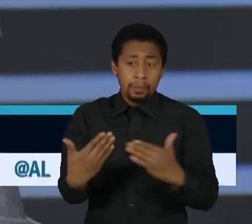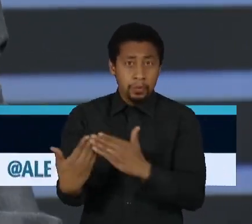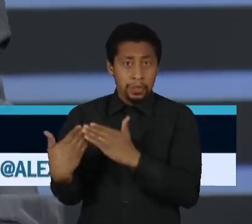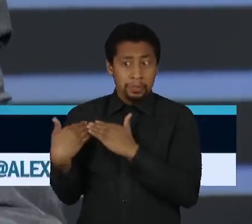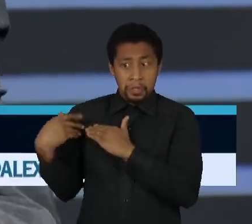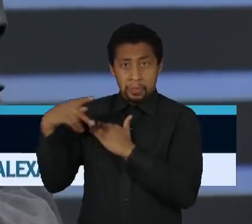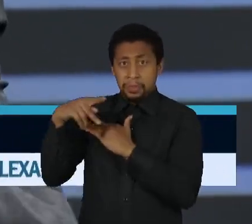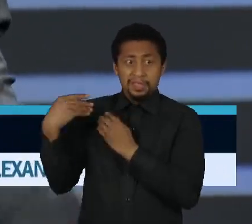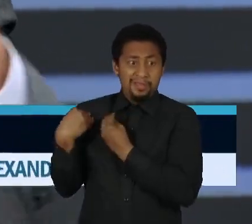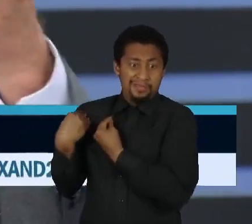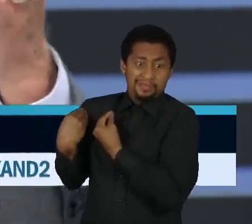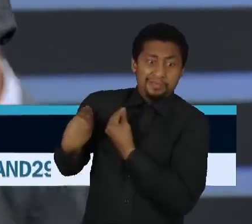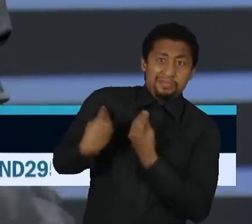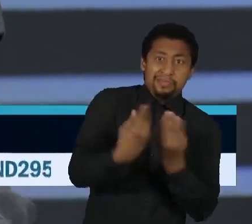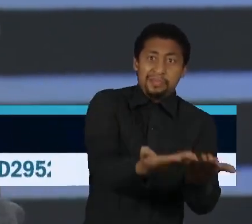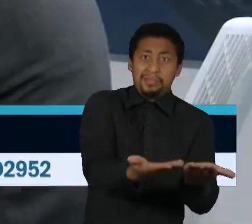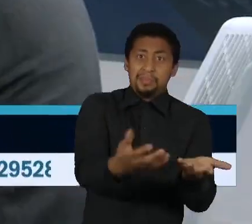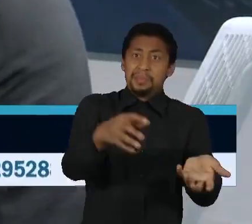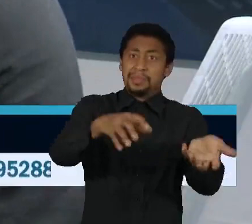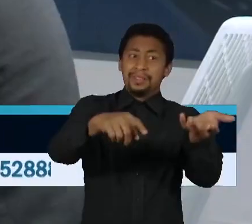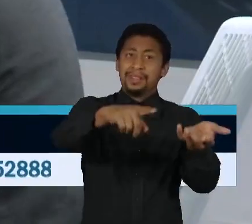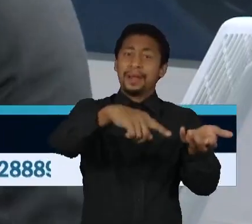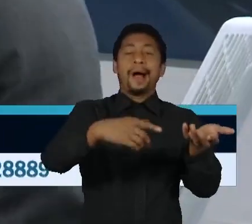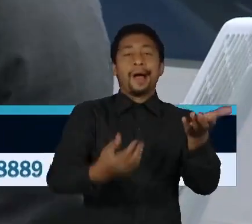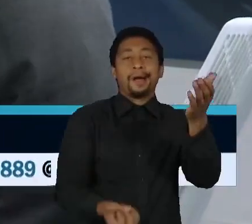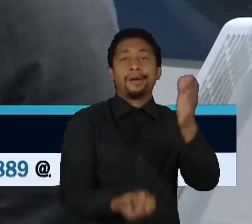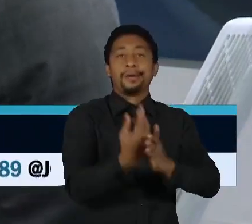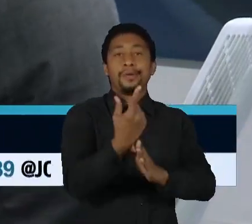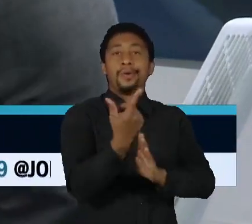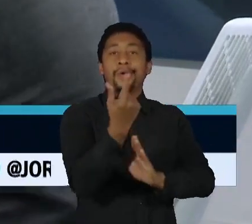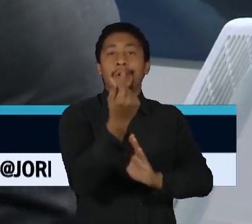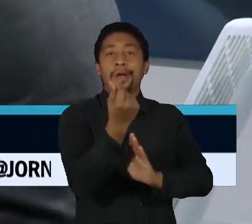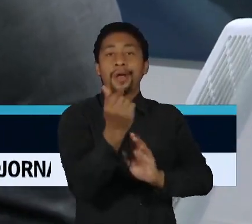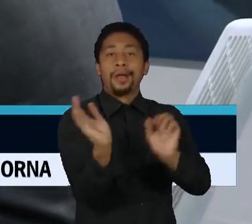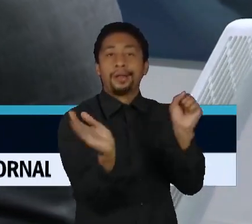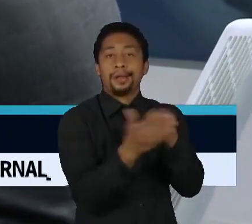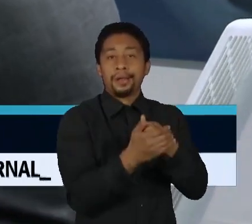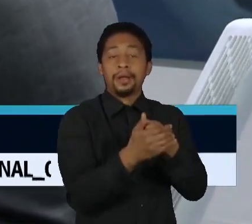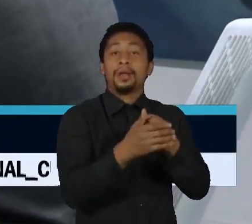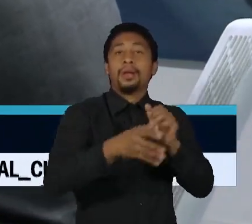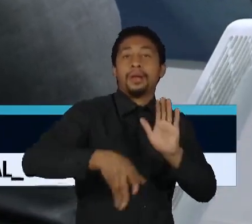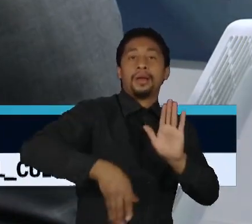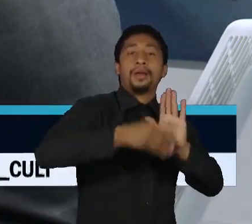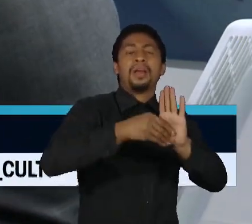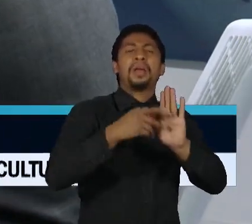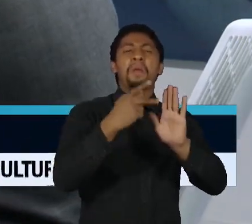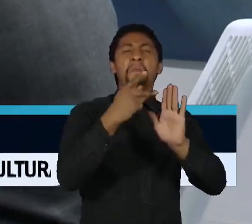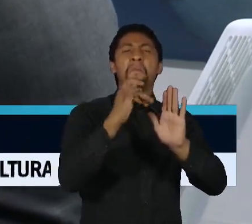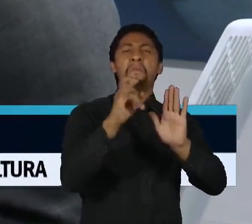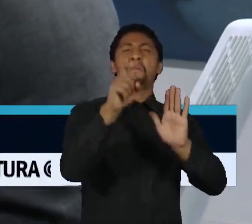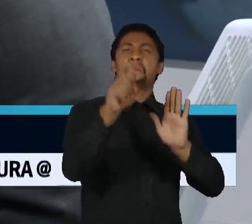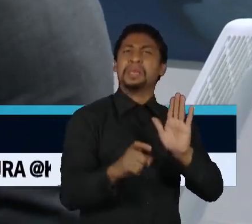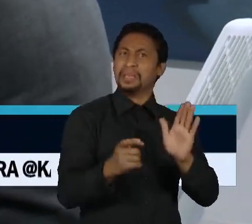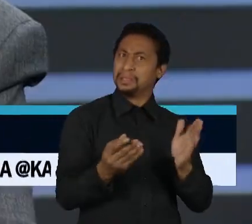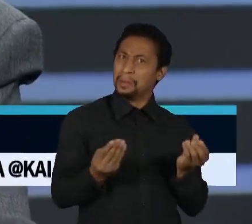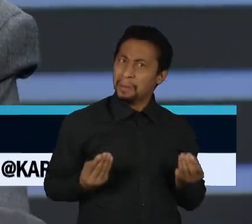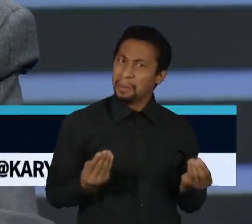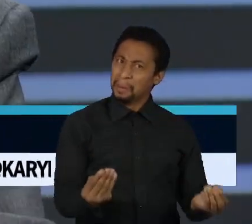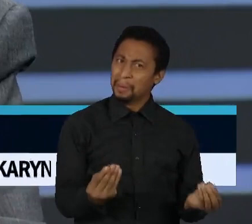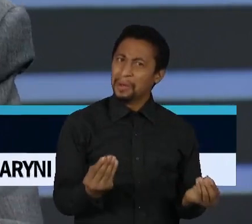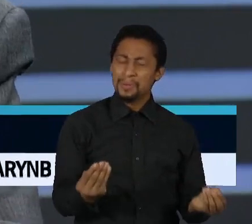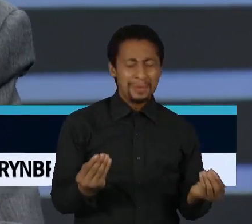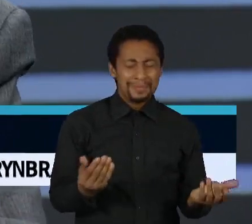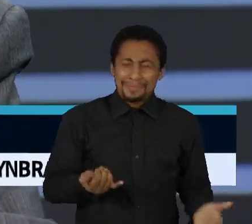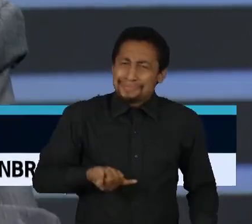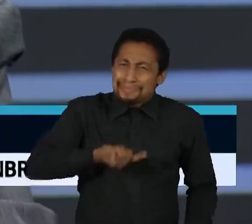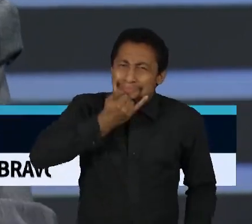orçamento secreto, e teve todos aqueles gastos, né? Emenda PIX é uma das coisas mais exóticas da história brasileira, da República Brasileira,